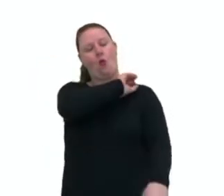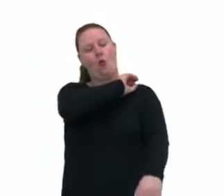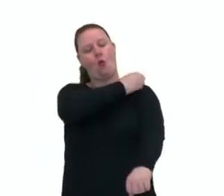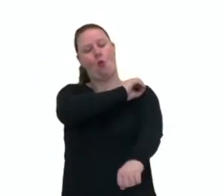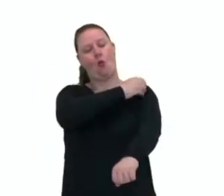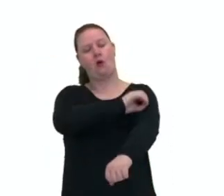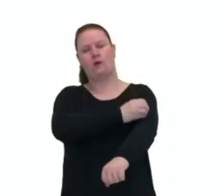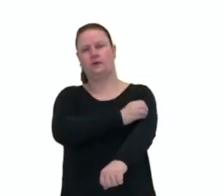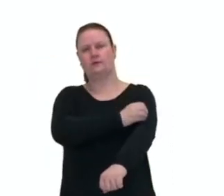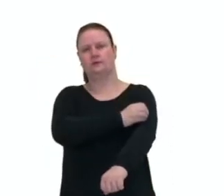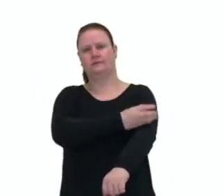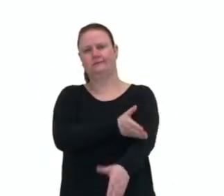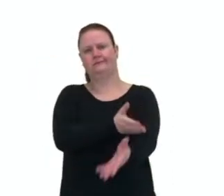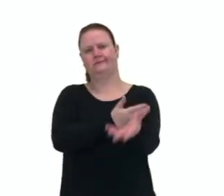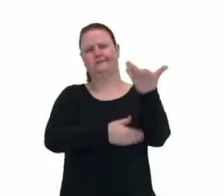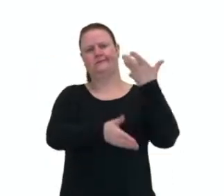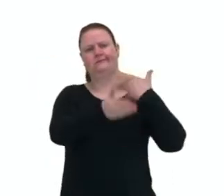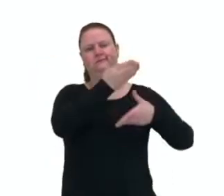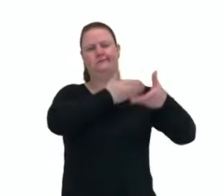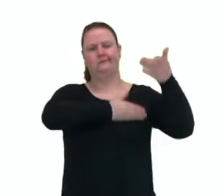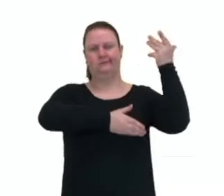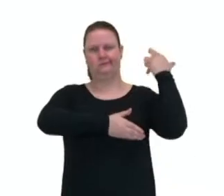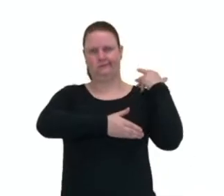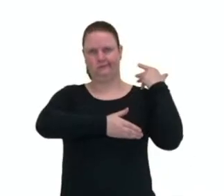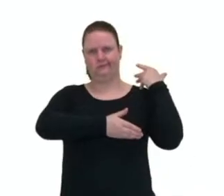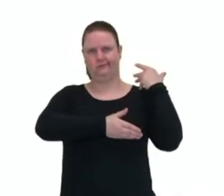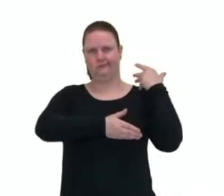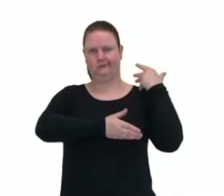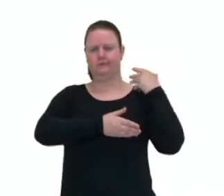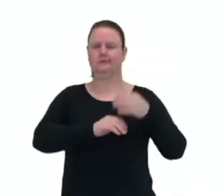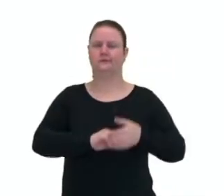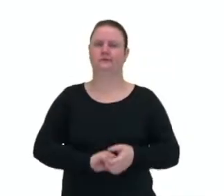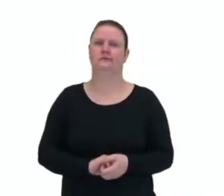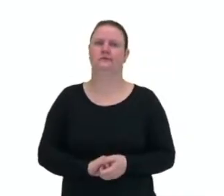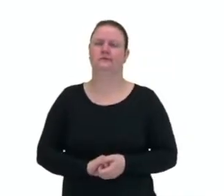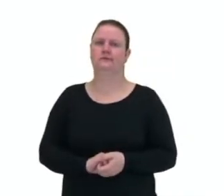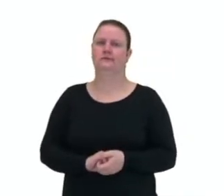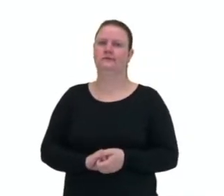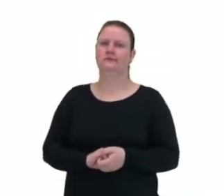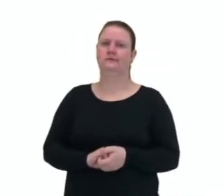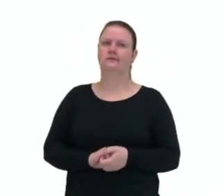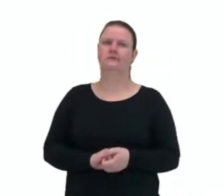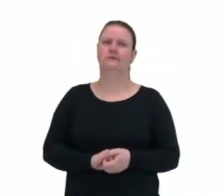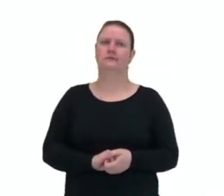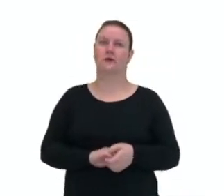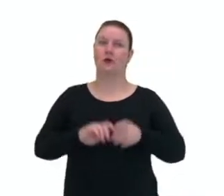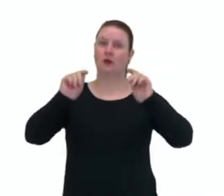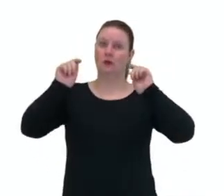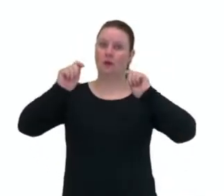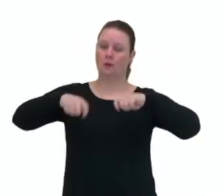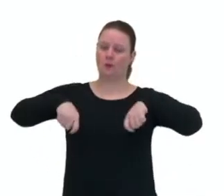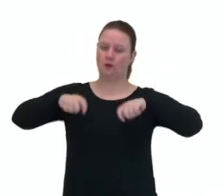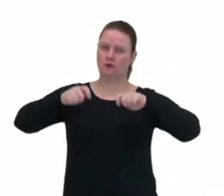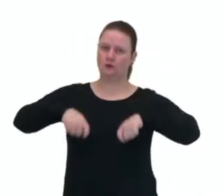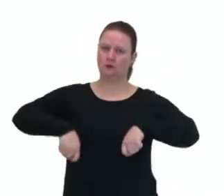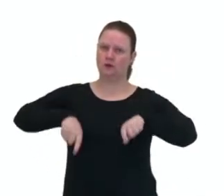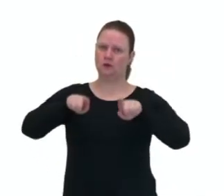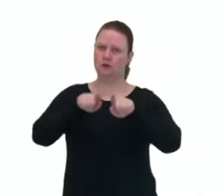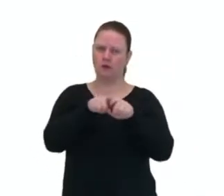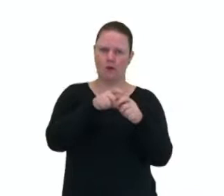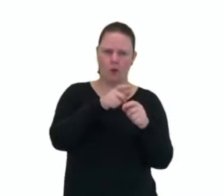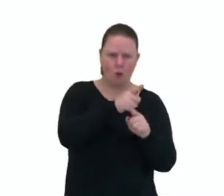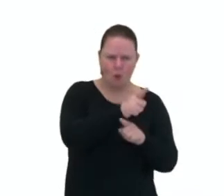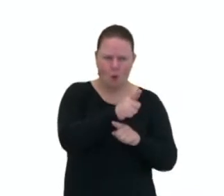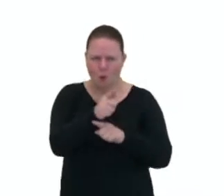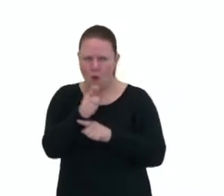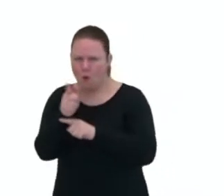Essa ferramenta permitiu ao homem ampliar a capacidade de caça e, posteriormente, mudou a